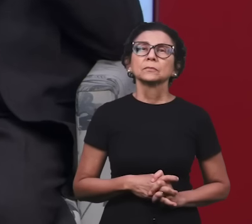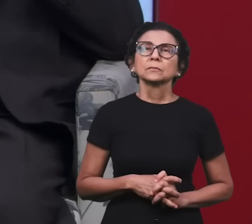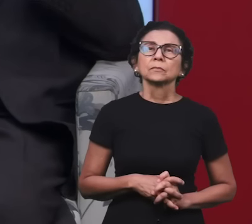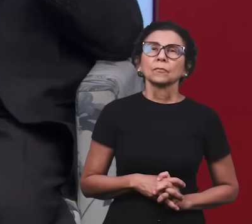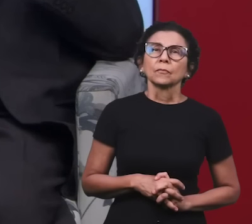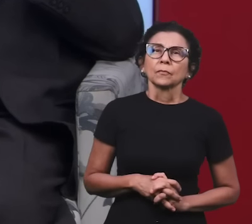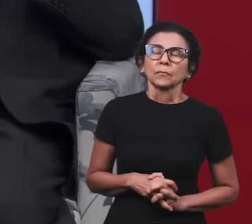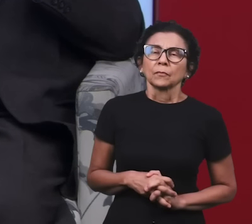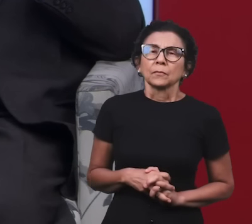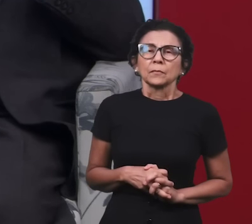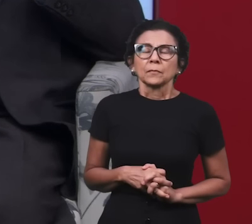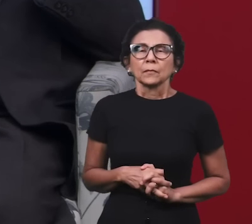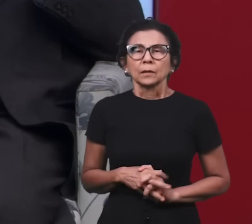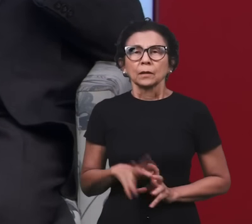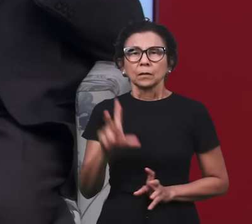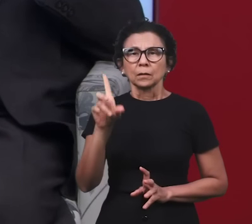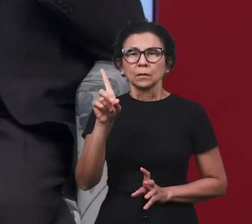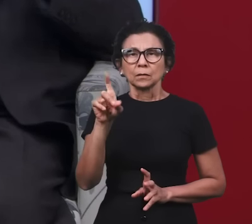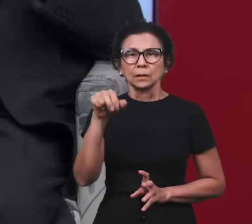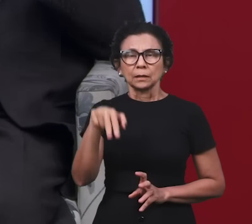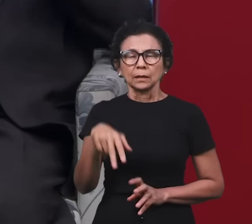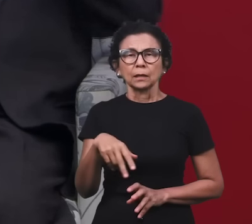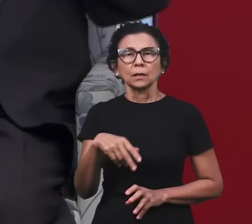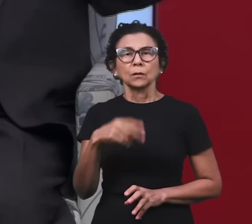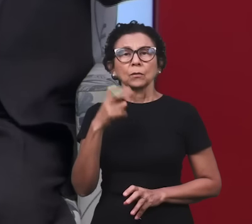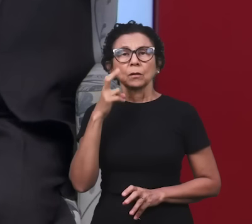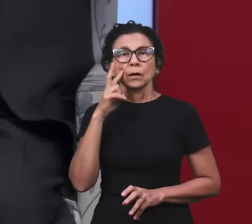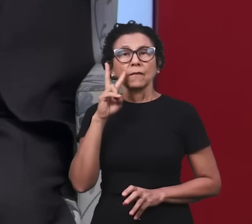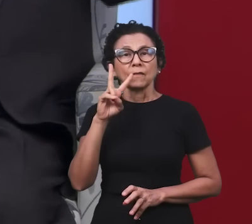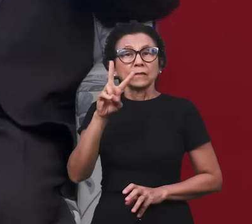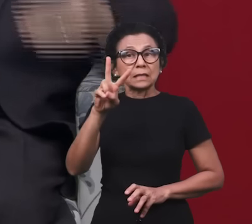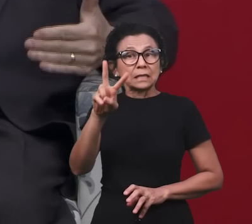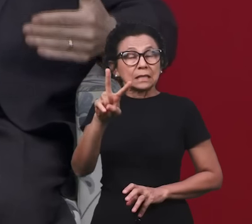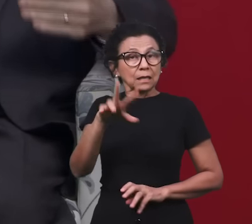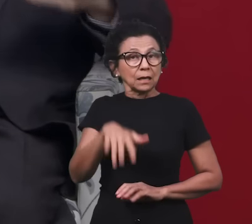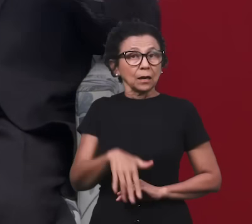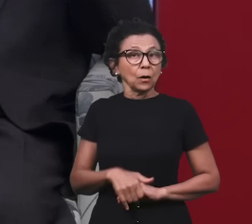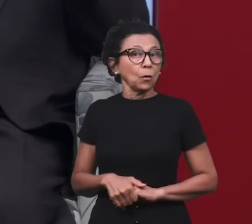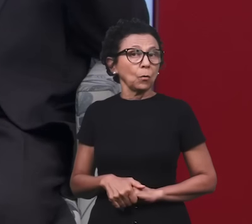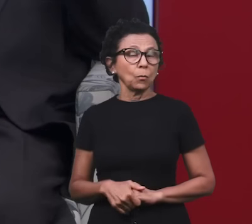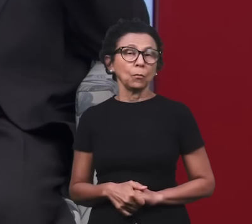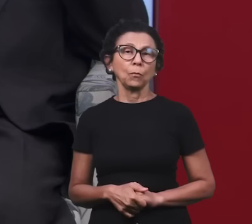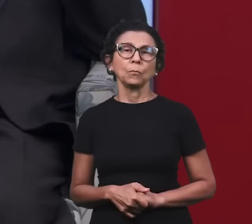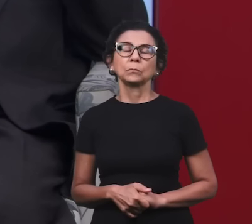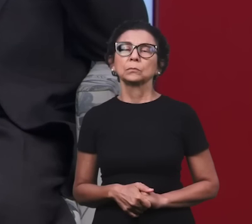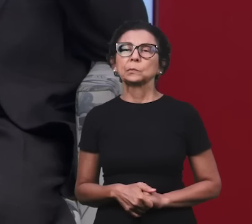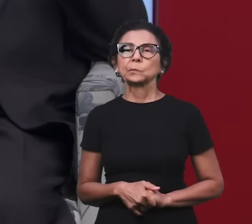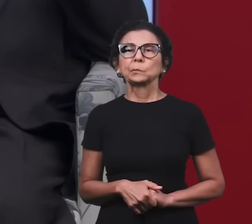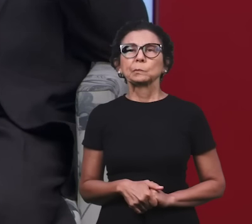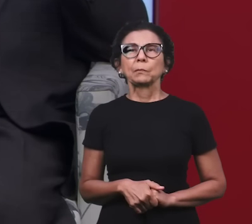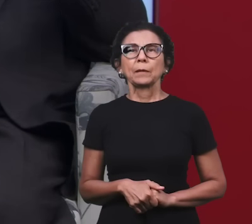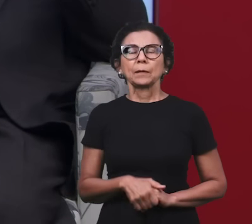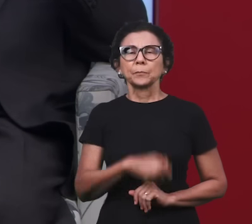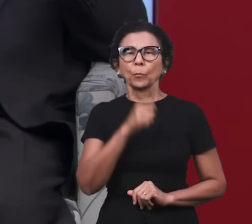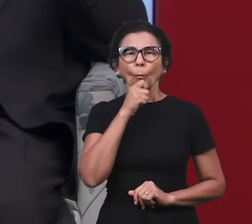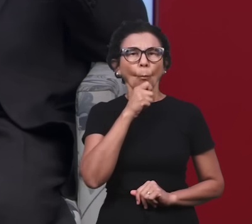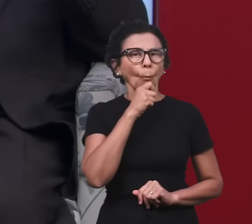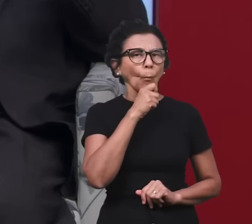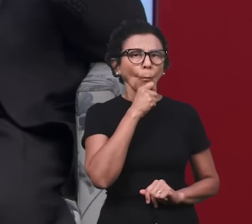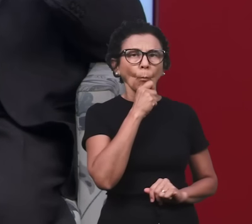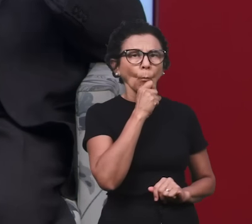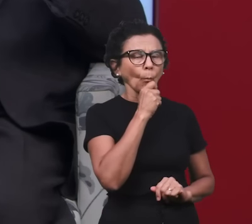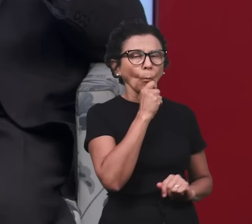Que é quando ele teve a visão, não foi ainda exatamente quando terminou o